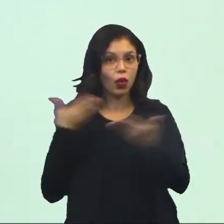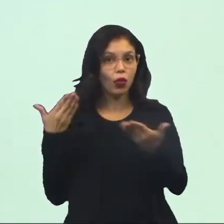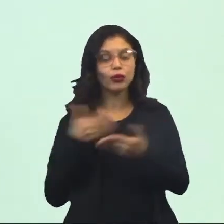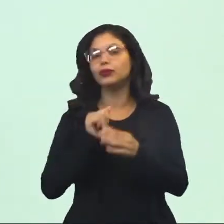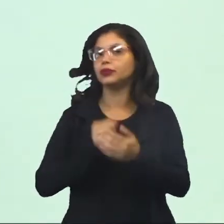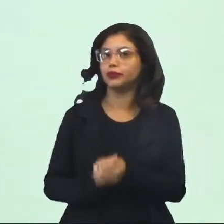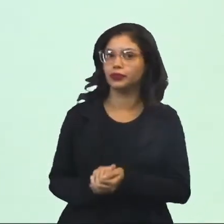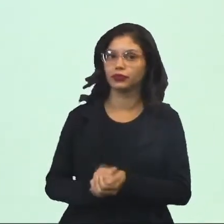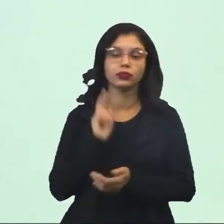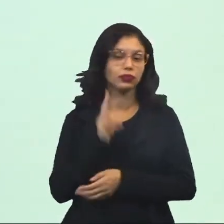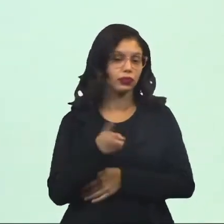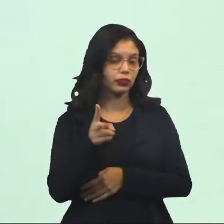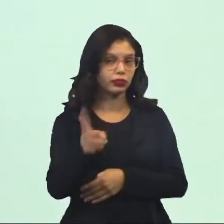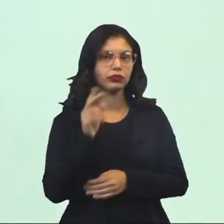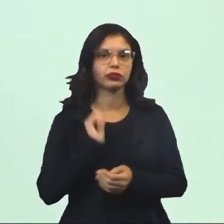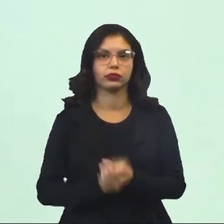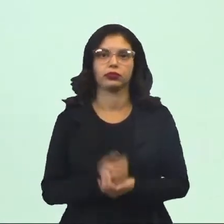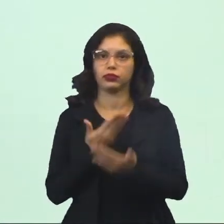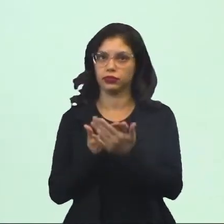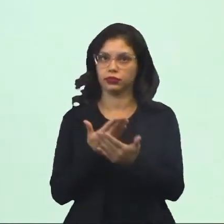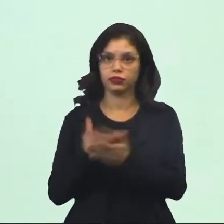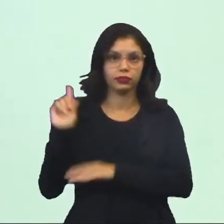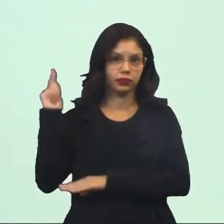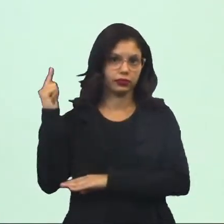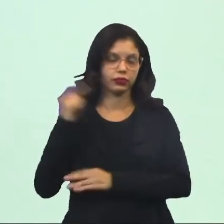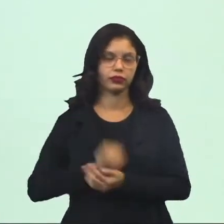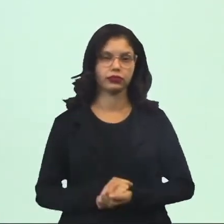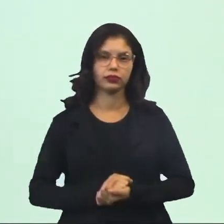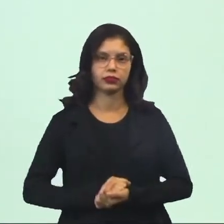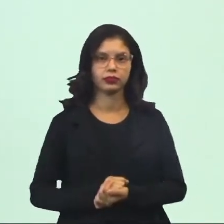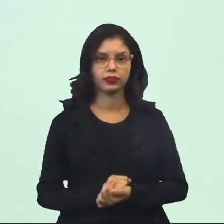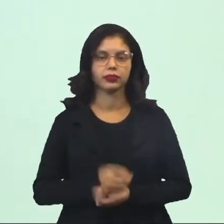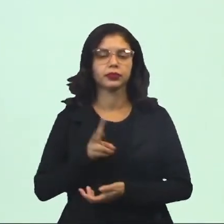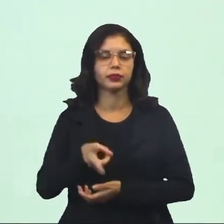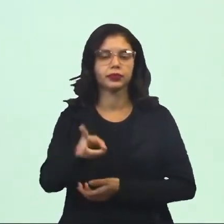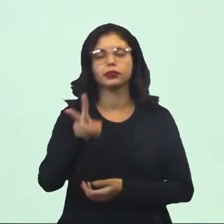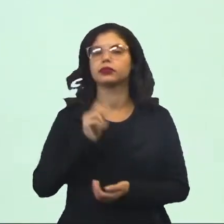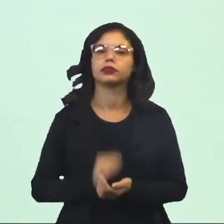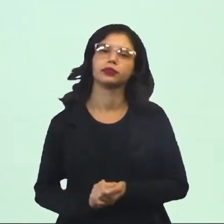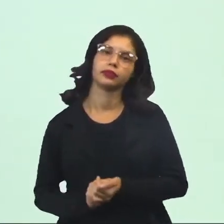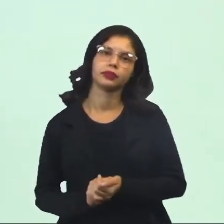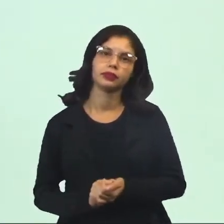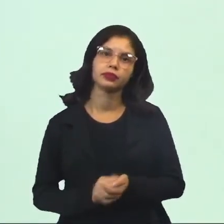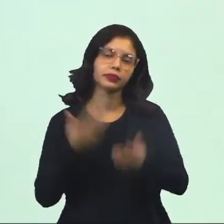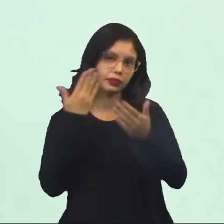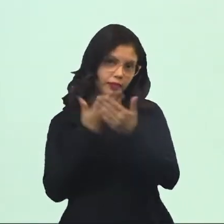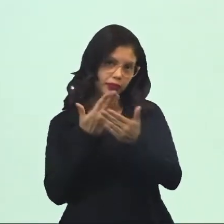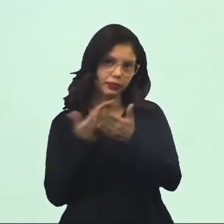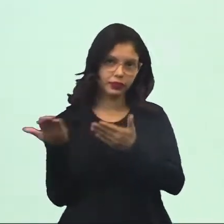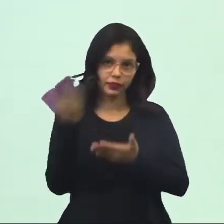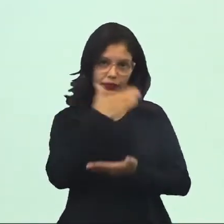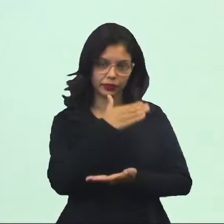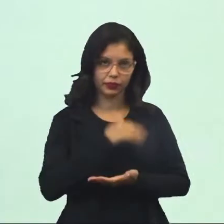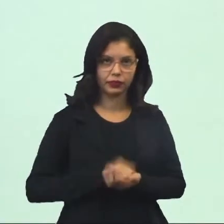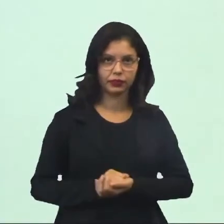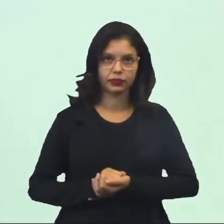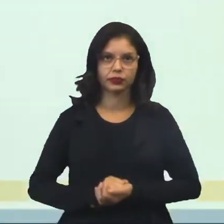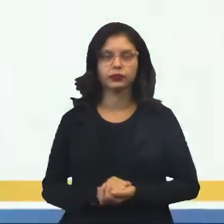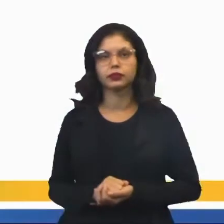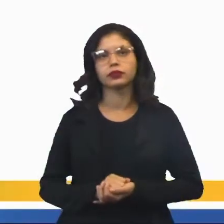de hoje continua ainda em Geografia. Vamos dar continuidade então aos nossos estudos? Vamos